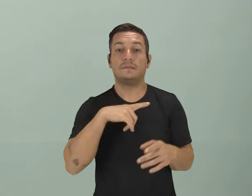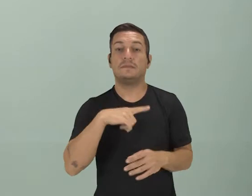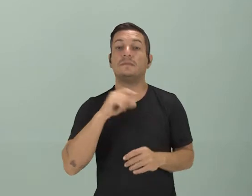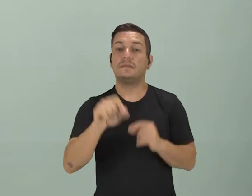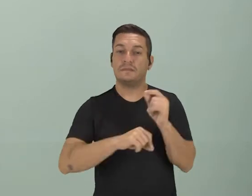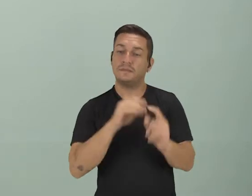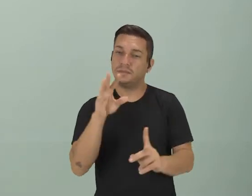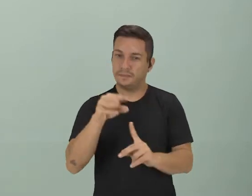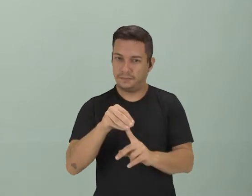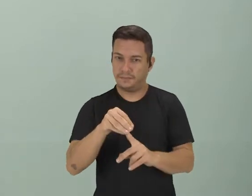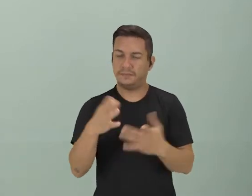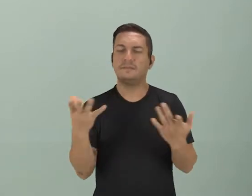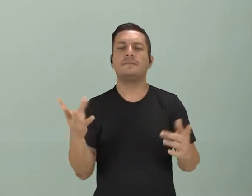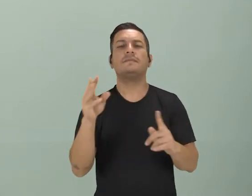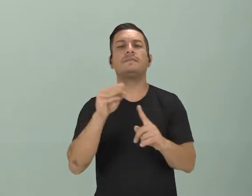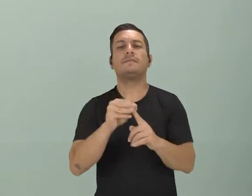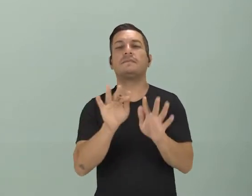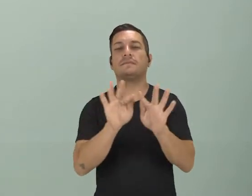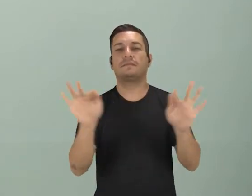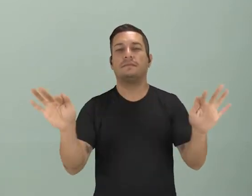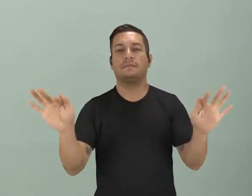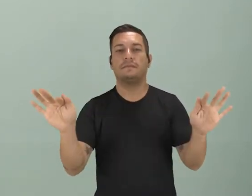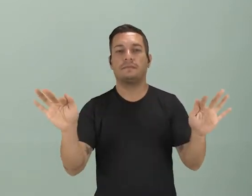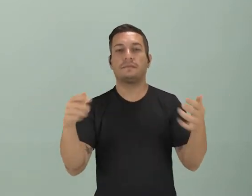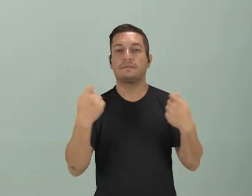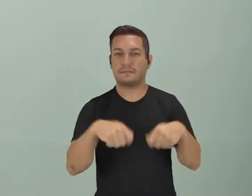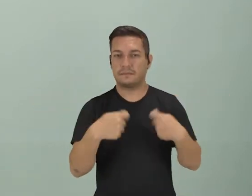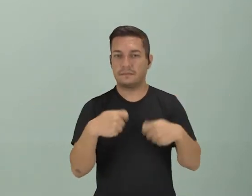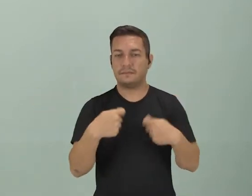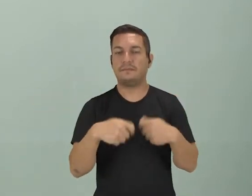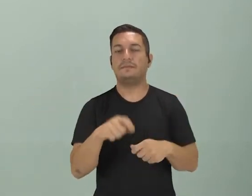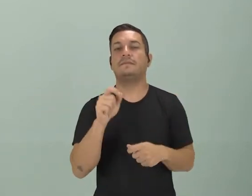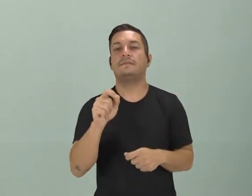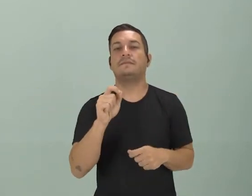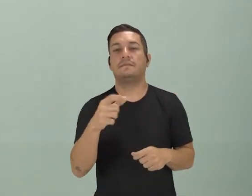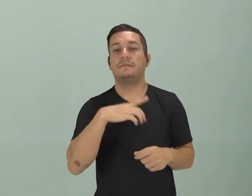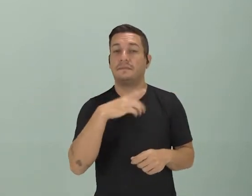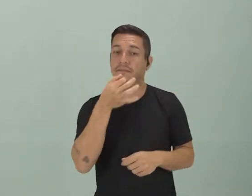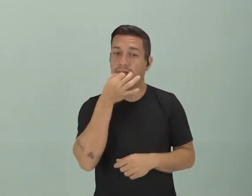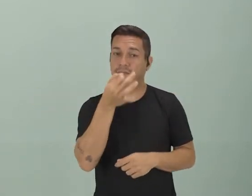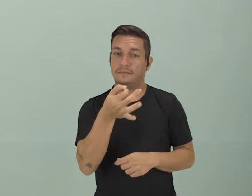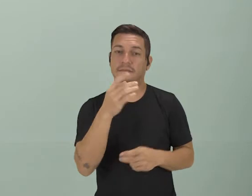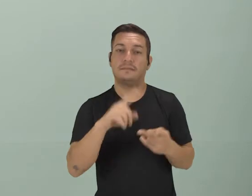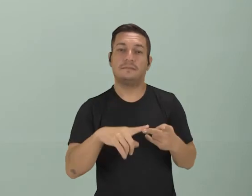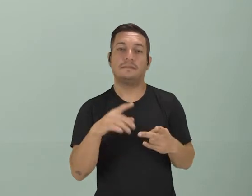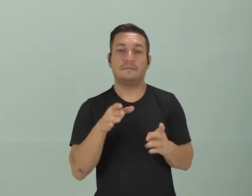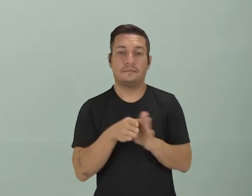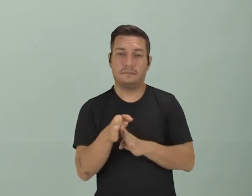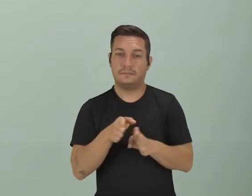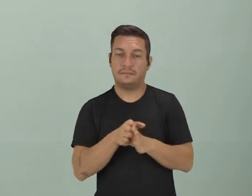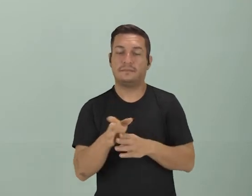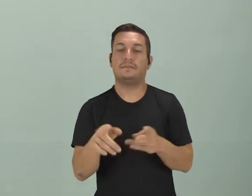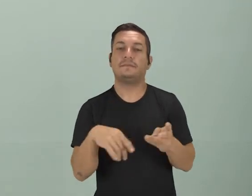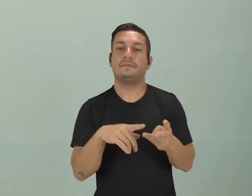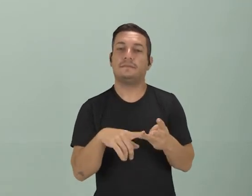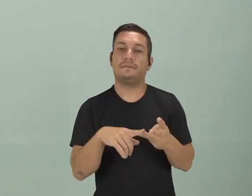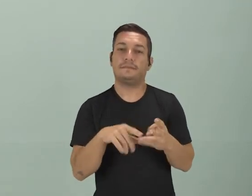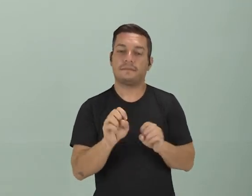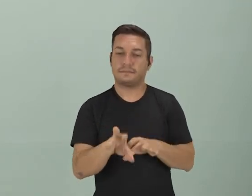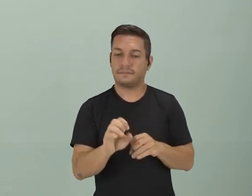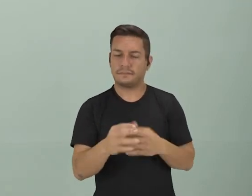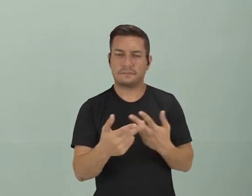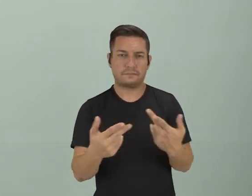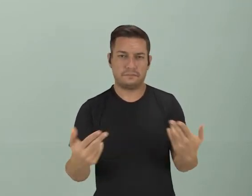uma função. Qual é a função delas? Elas precisam dar uma opinião, dar um conselho,